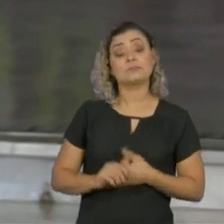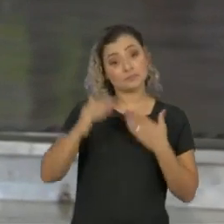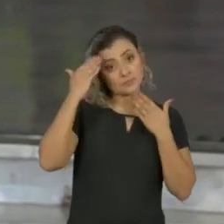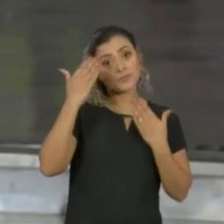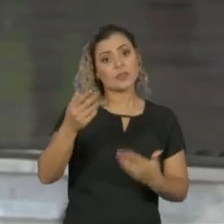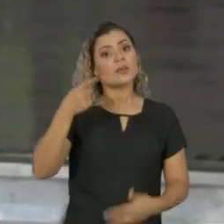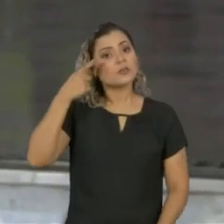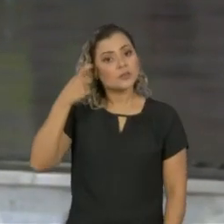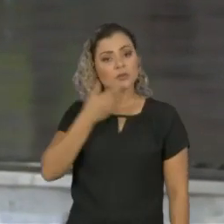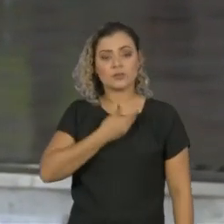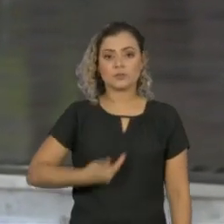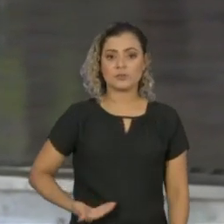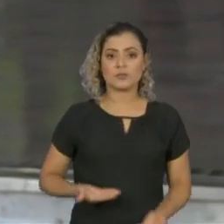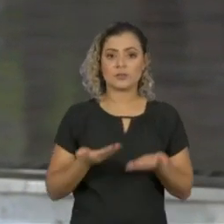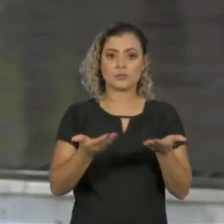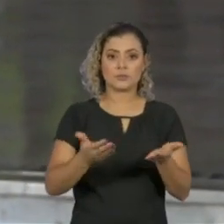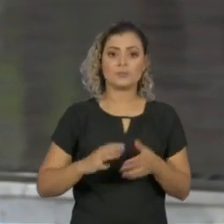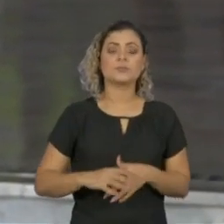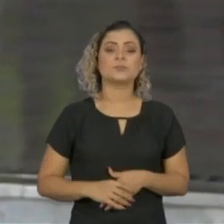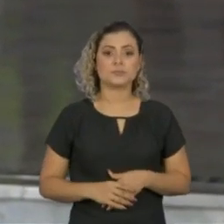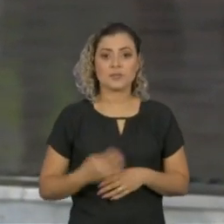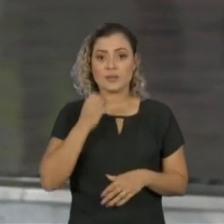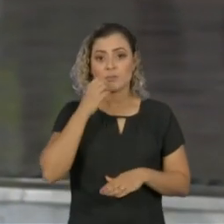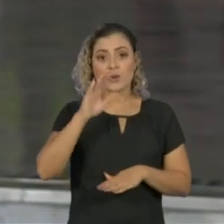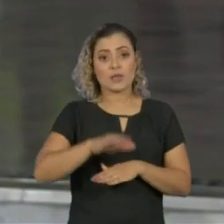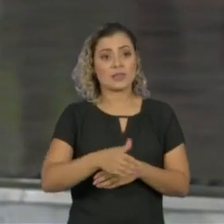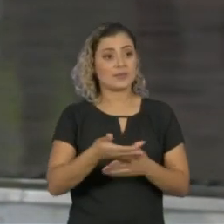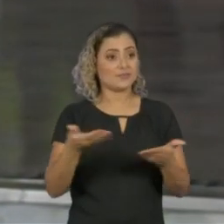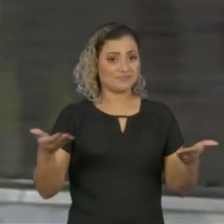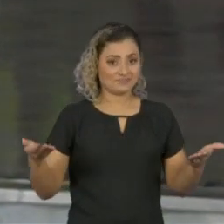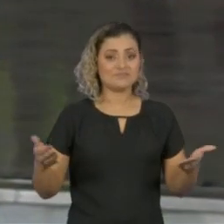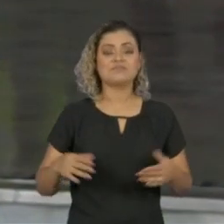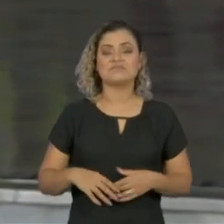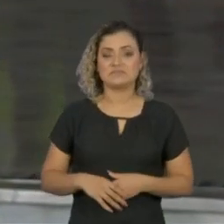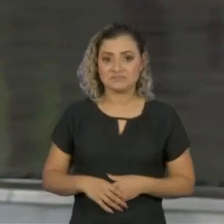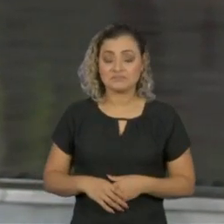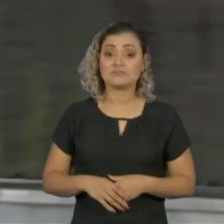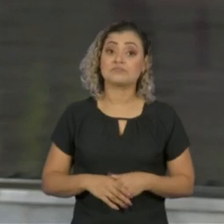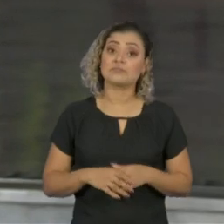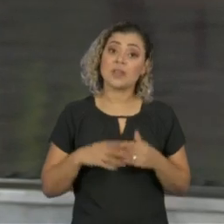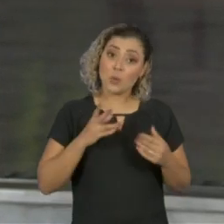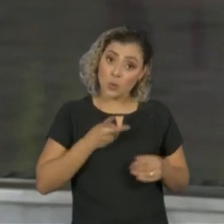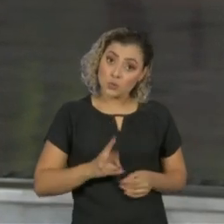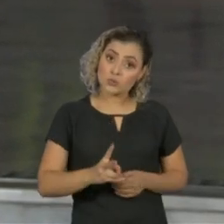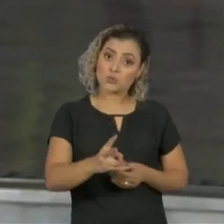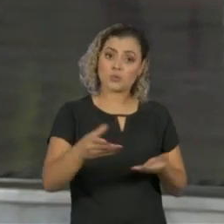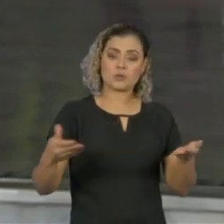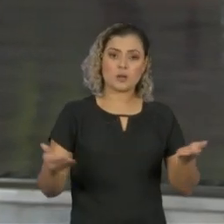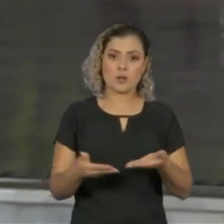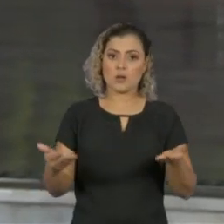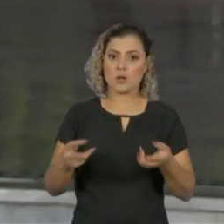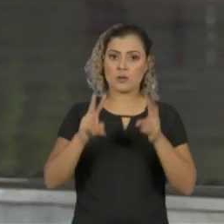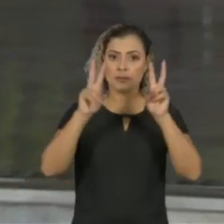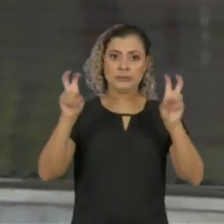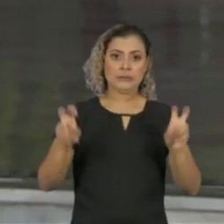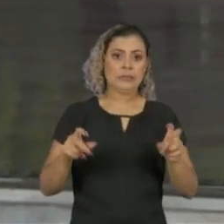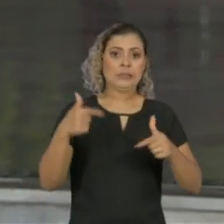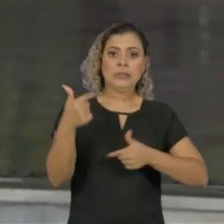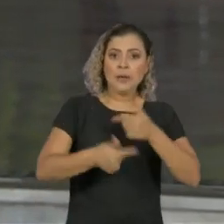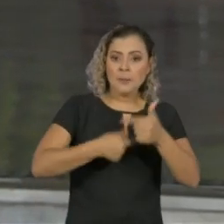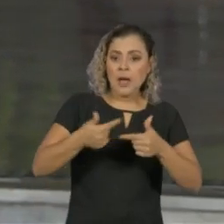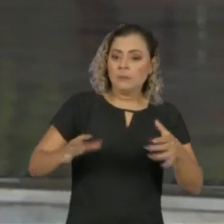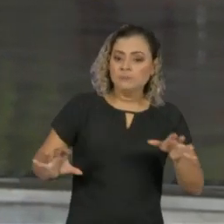Obrigado, governador. Boa tarde a todos. Seguindo aqui a linha de trabalho